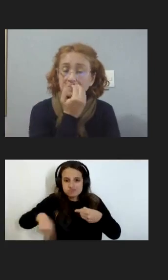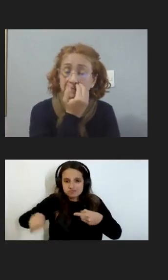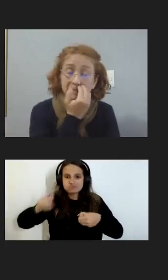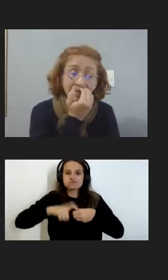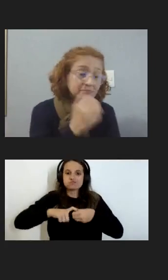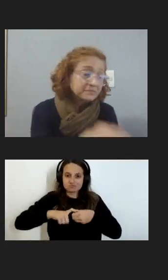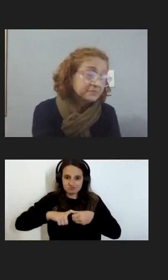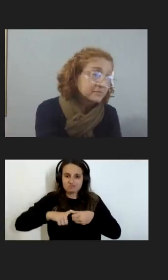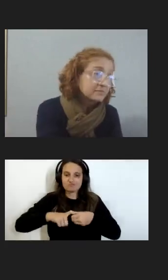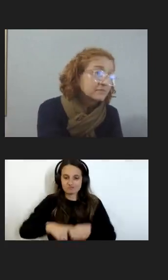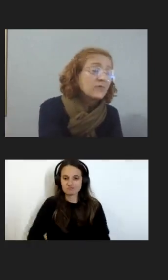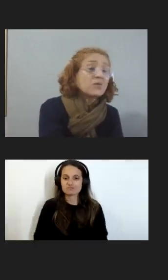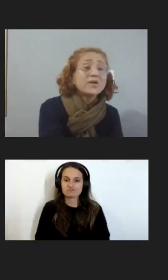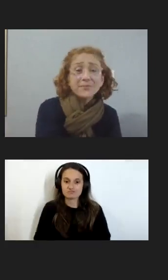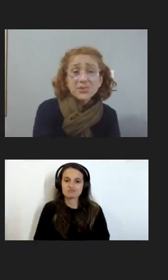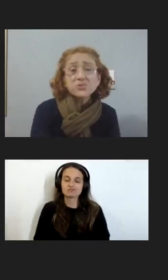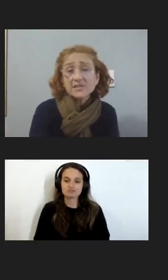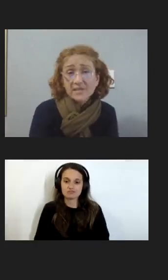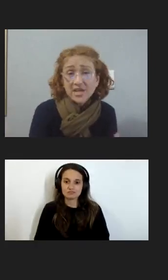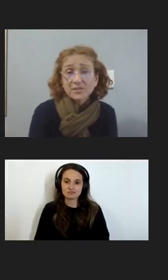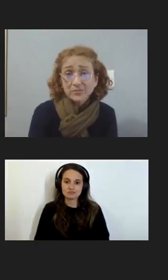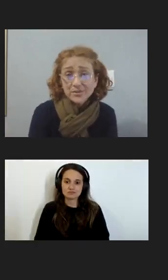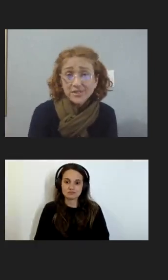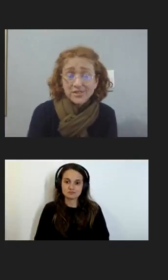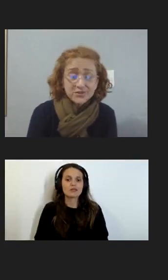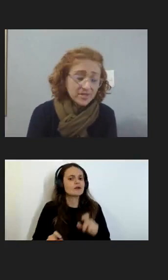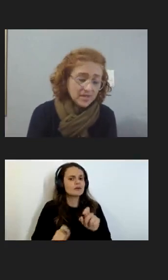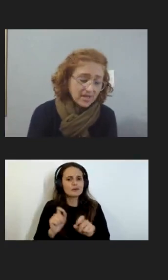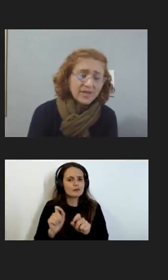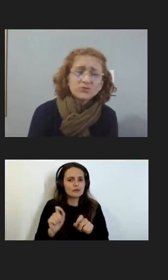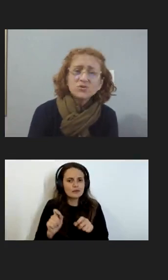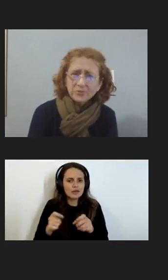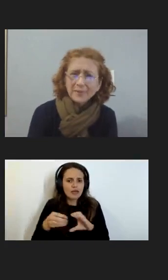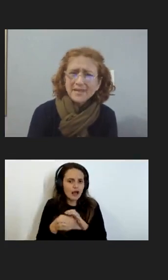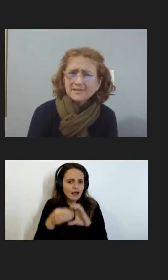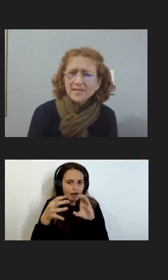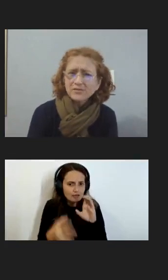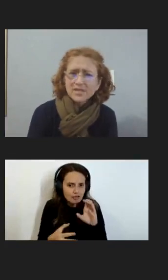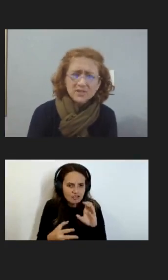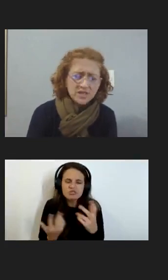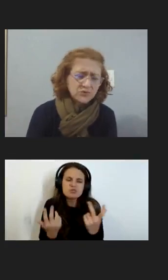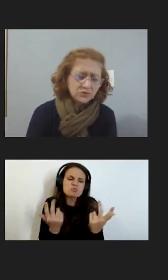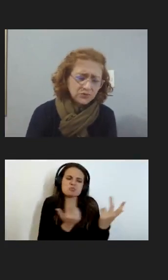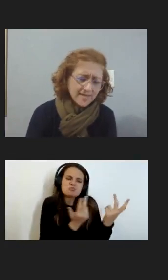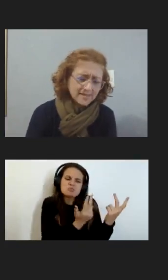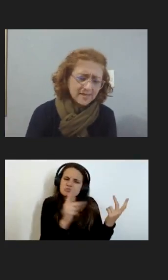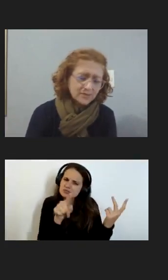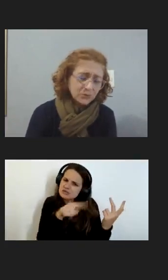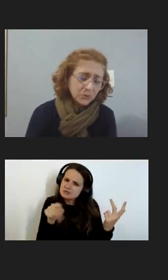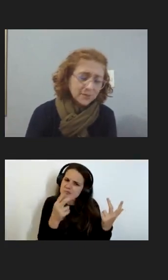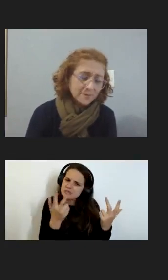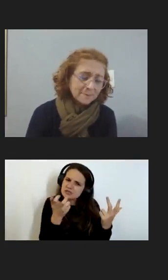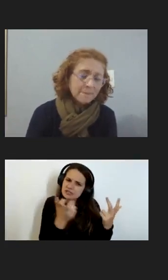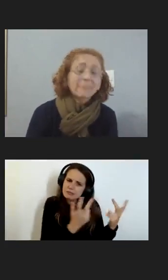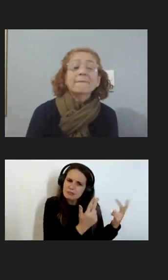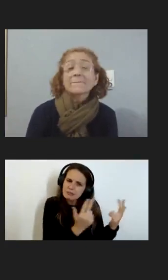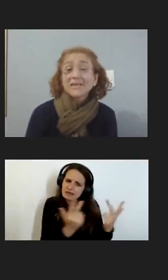volta, tá? O que a pessoa sente na bursite? É tudo muito parecido, né, gente? Tudo relacionado à